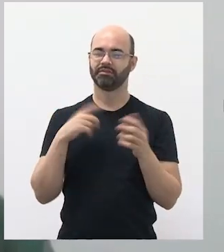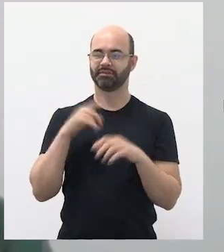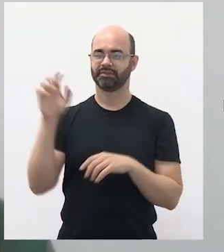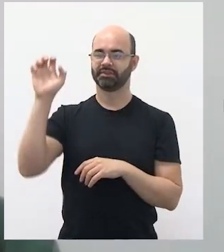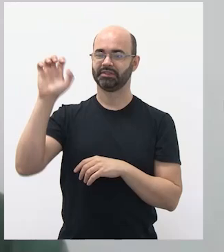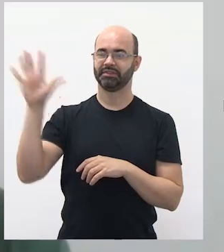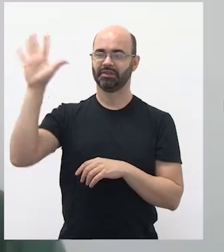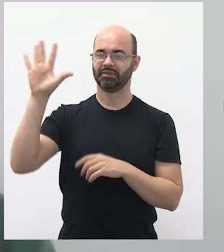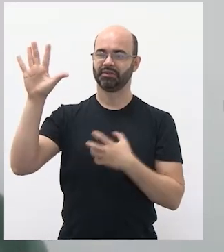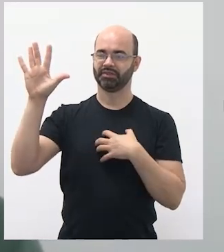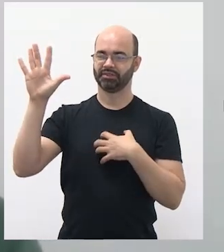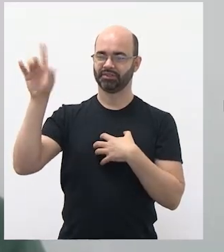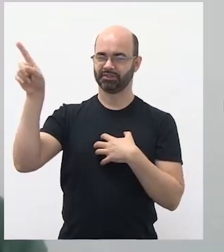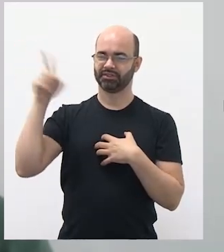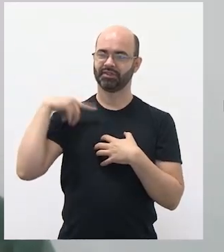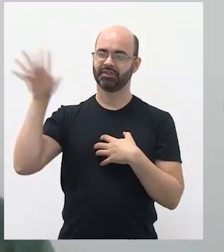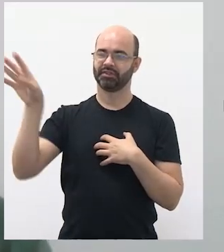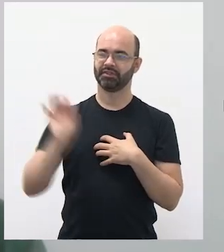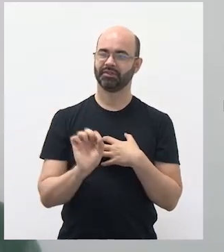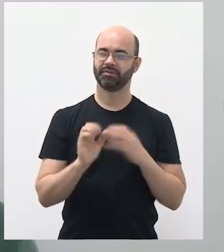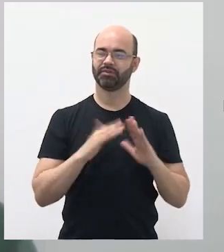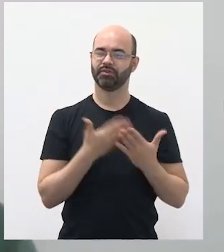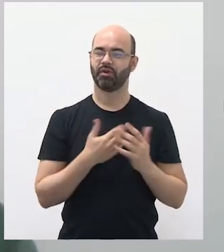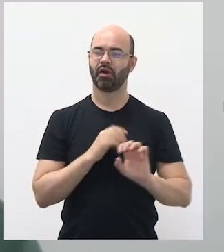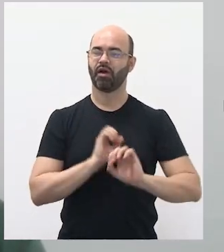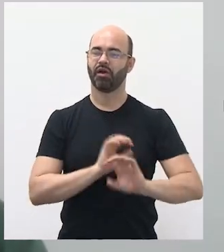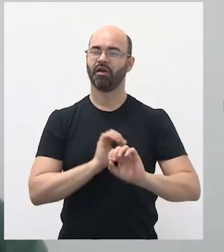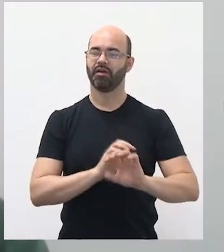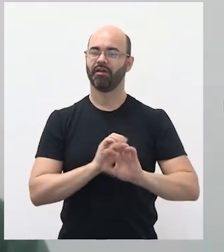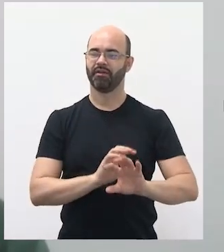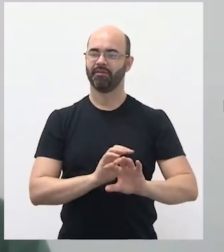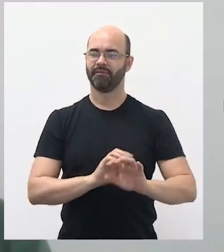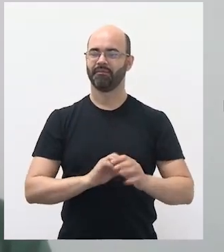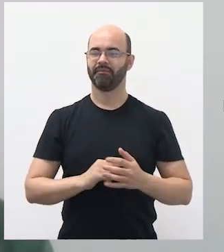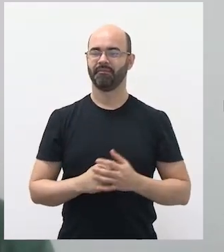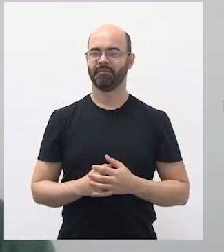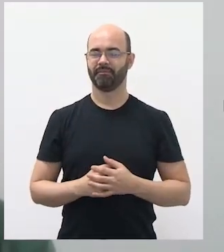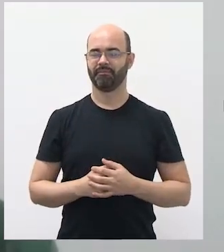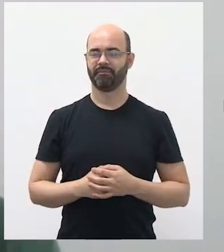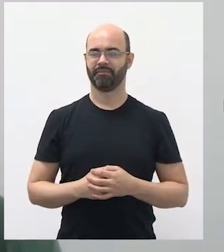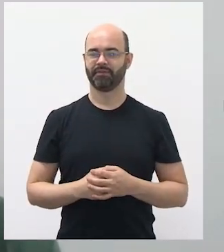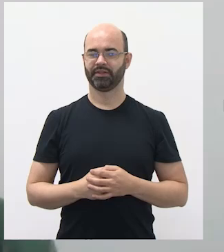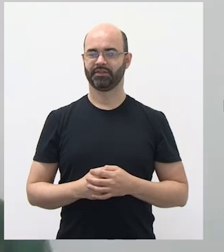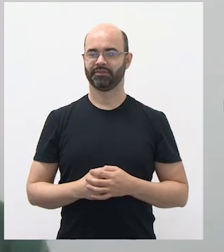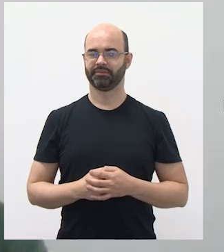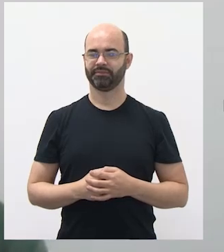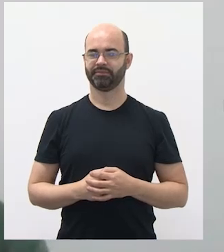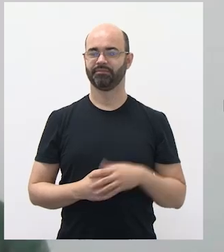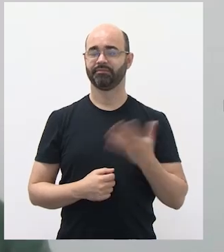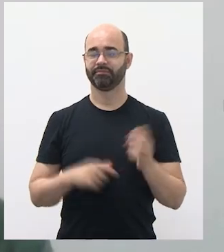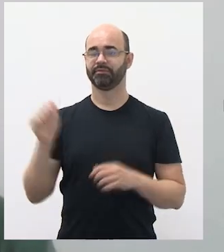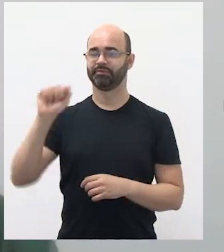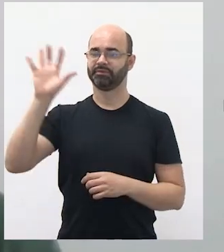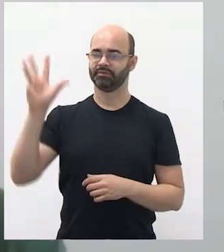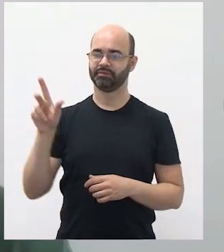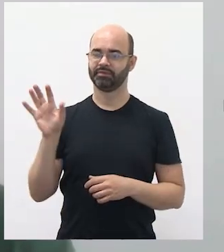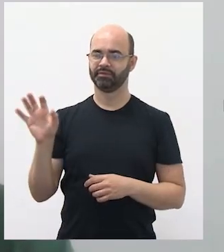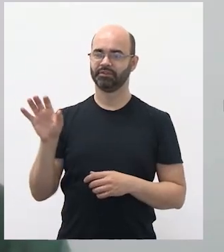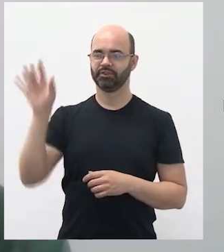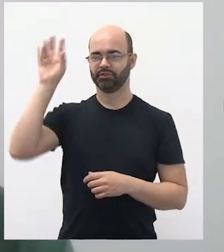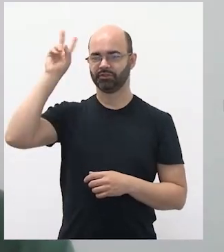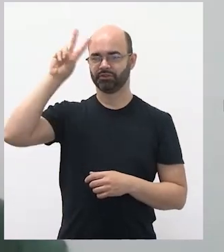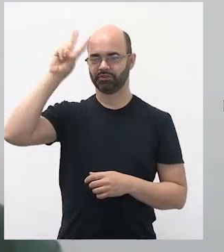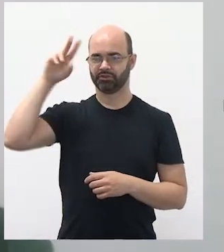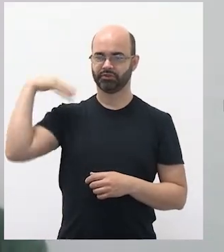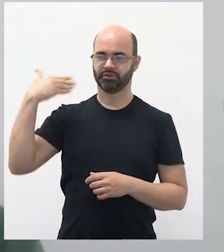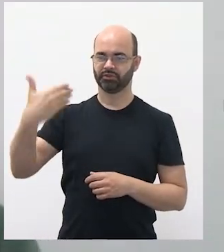eurocêntrico, né, etnocêntrico e eurocêntrico, para um referencial múltiplo, né, das africanidades, da história dos